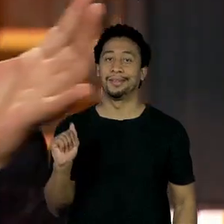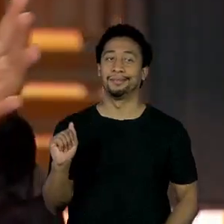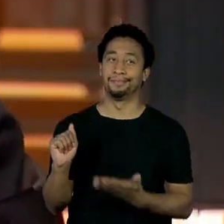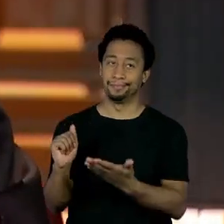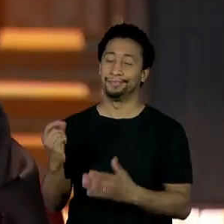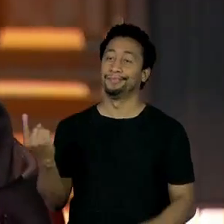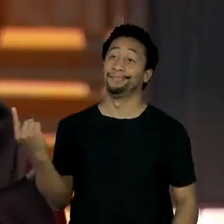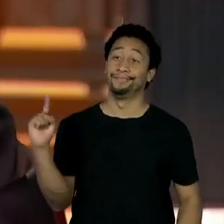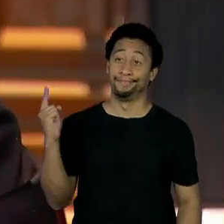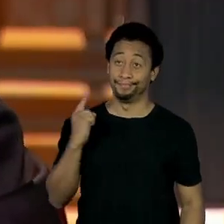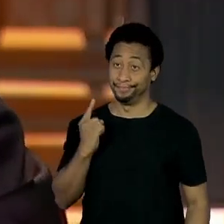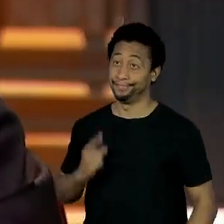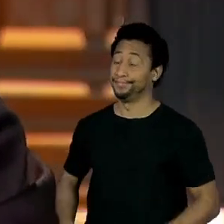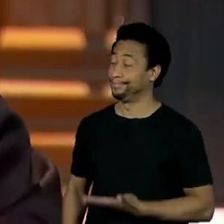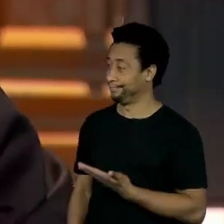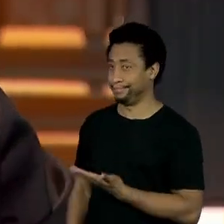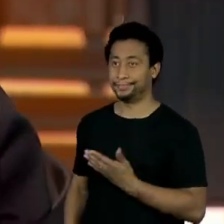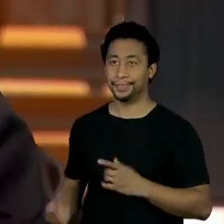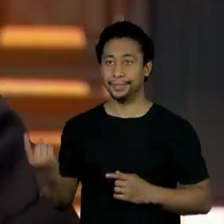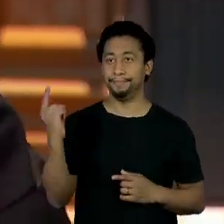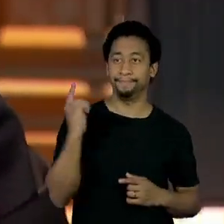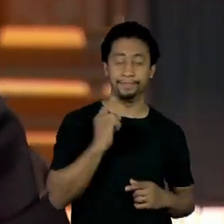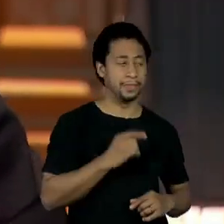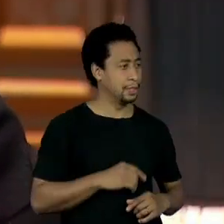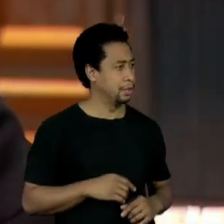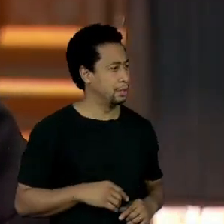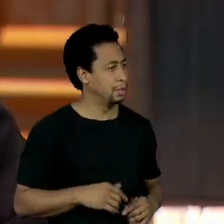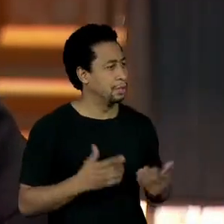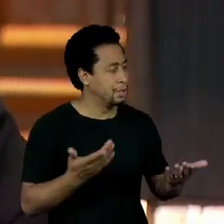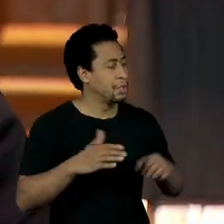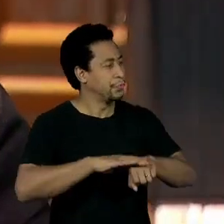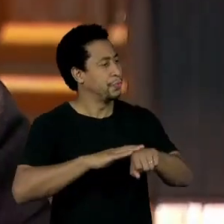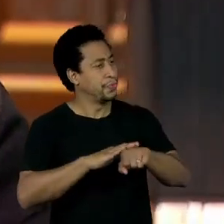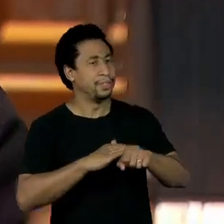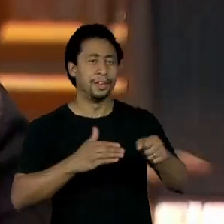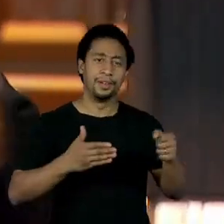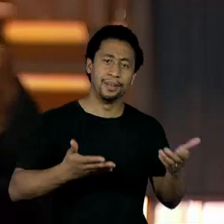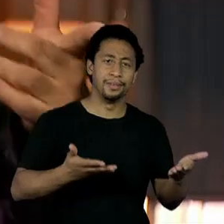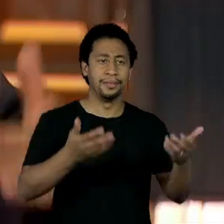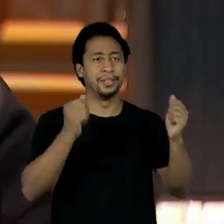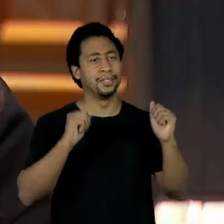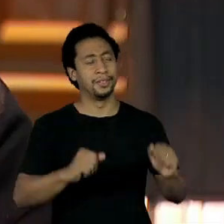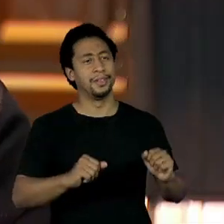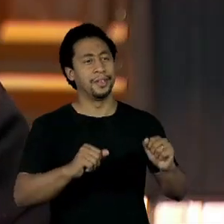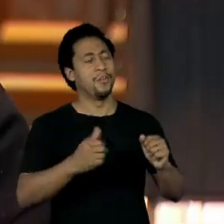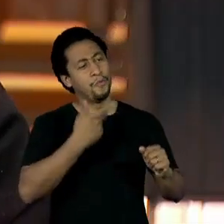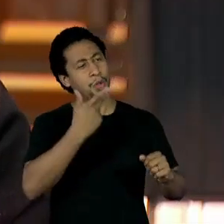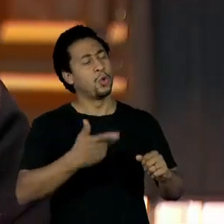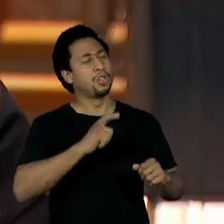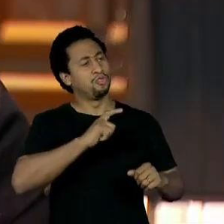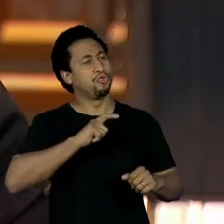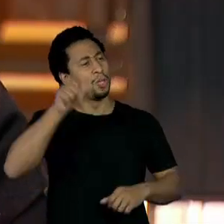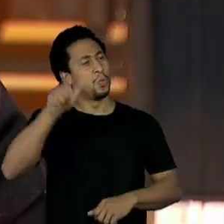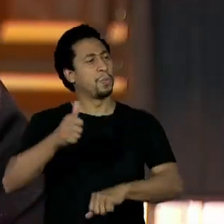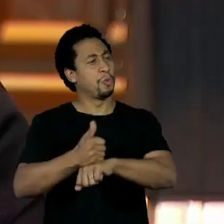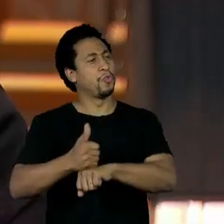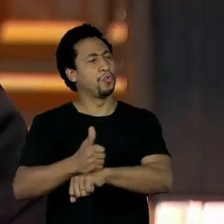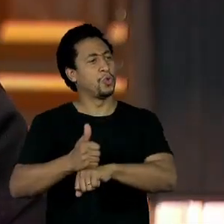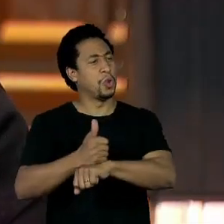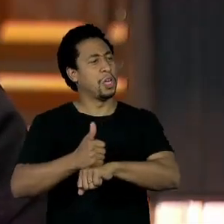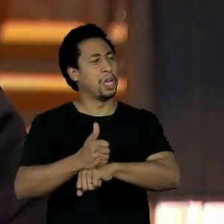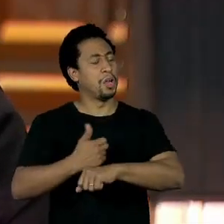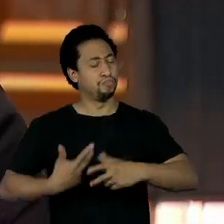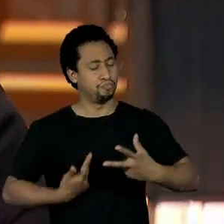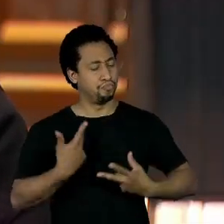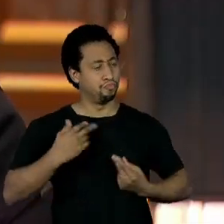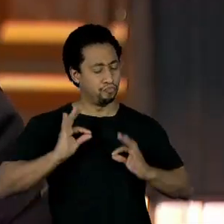com o Tiririca. Uhum. Aí o Tiririca chegou e falou assim, ah, porque eu estava falando aqui, que ele falou que tinha um estilista aqui, e o seguinte, eu